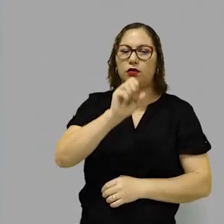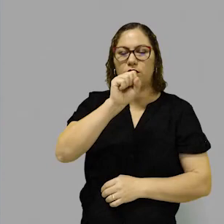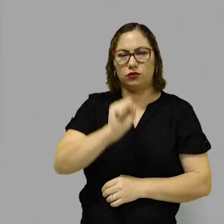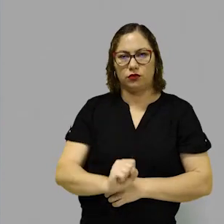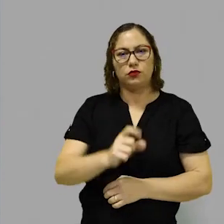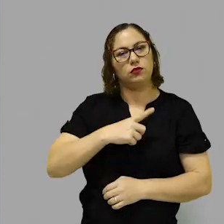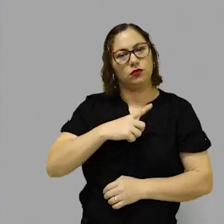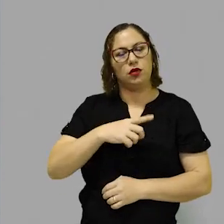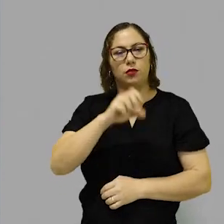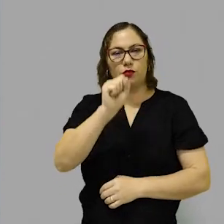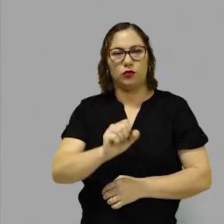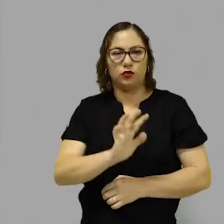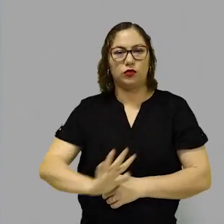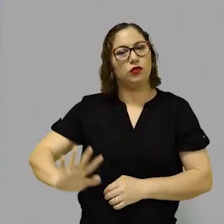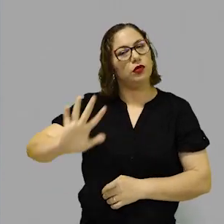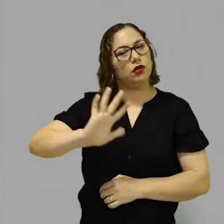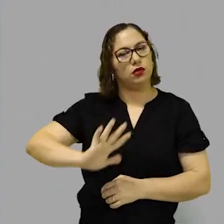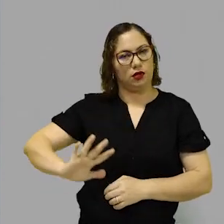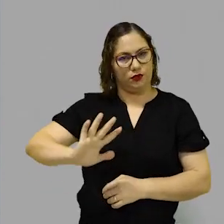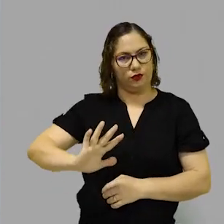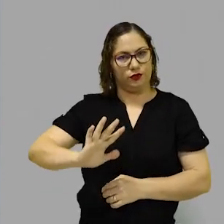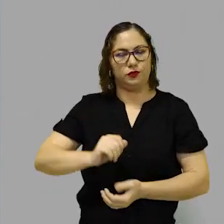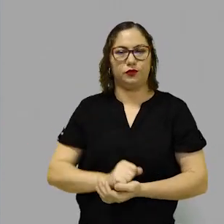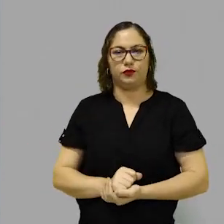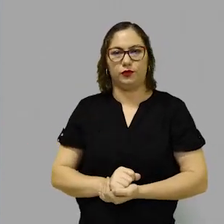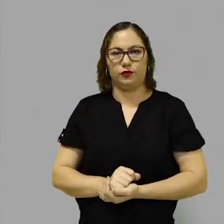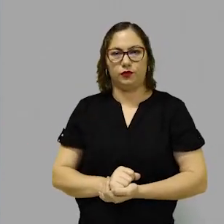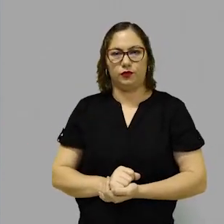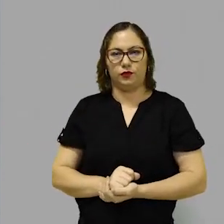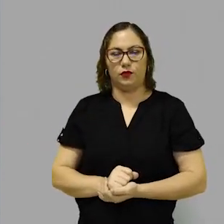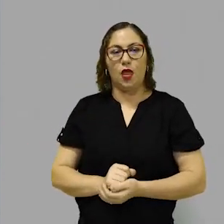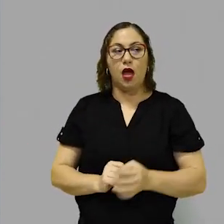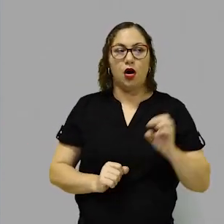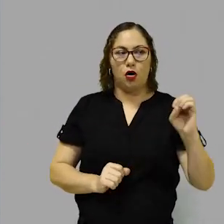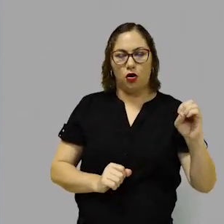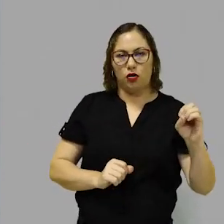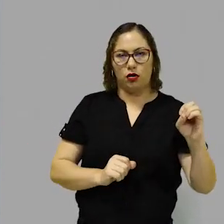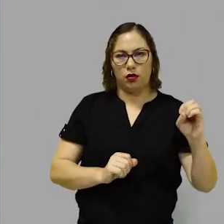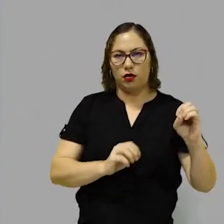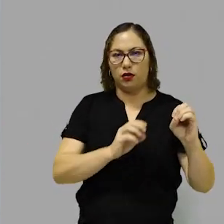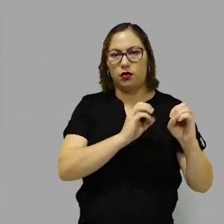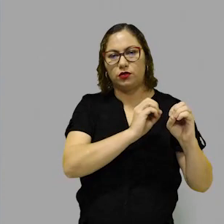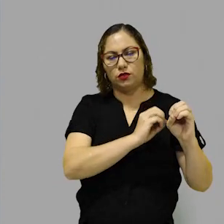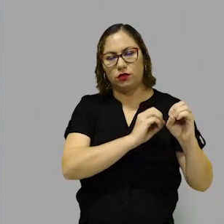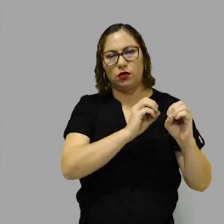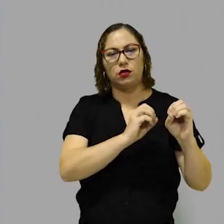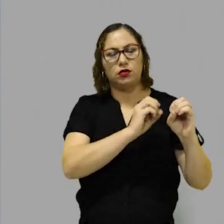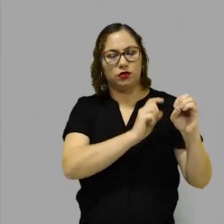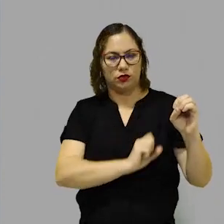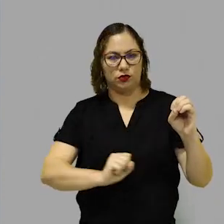ponto colateral sudeste. Entre o oeste e o sul, o sudoeste.